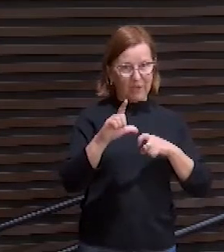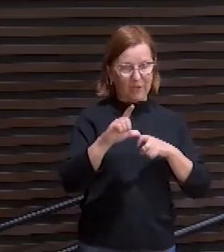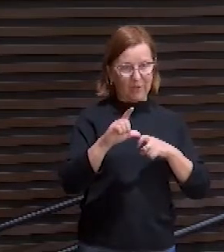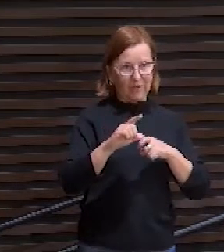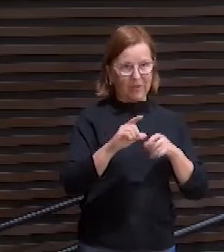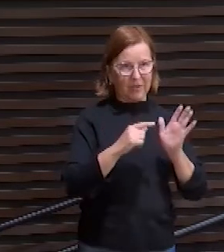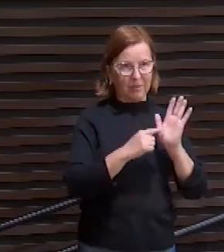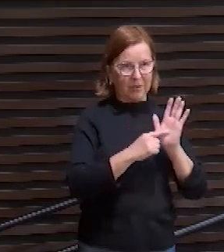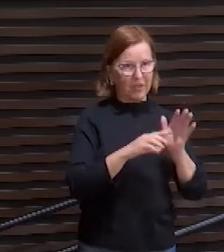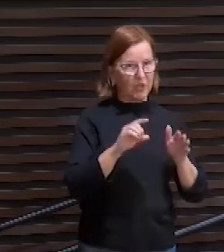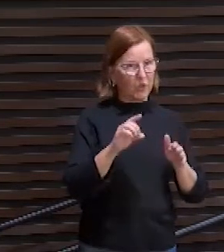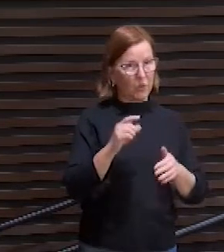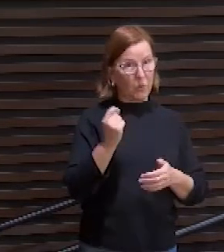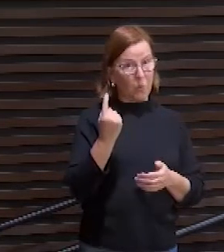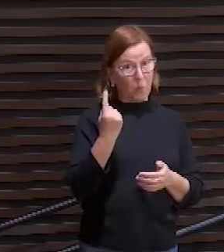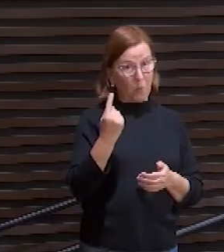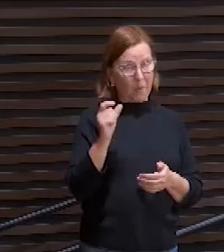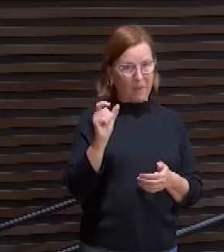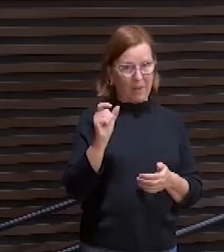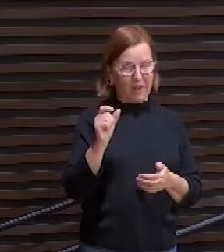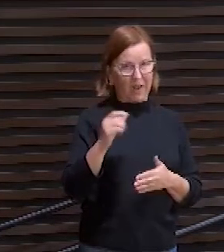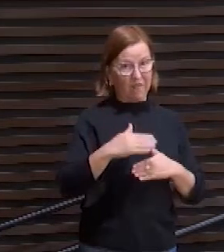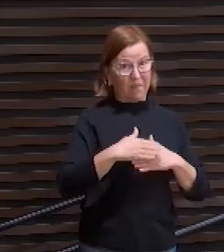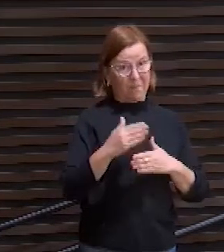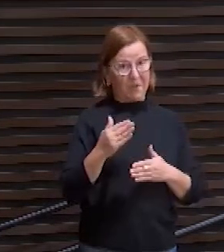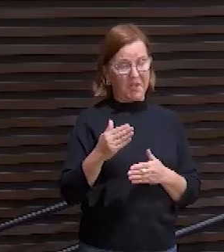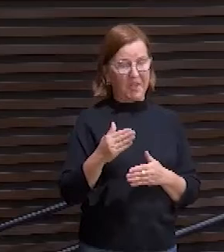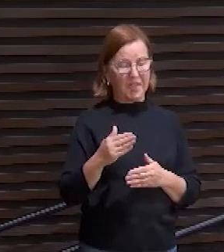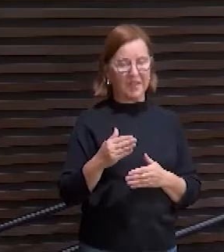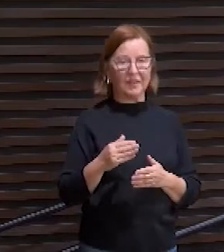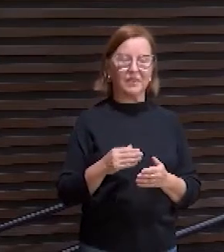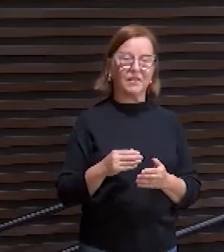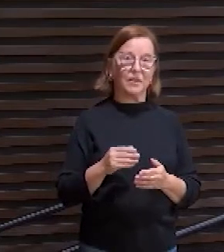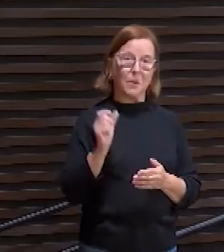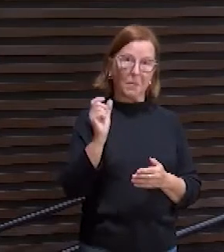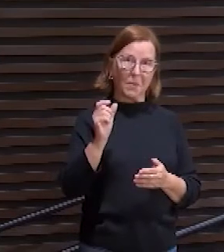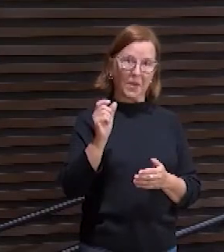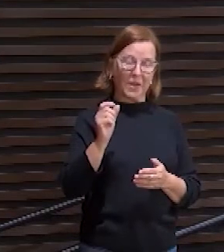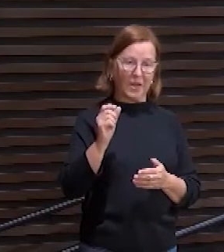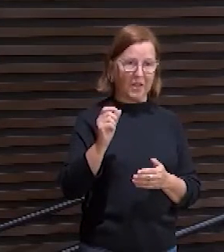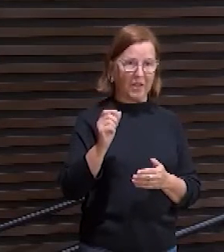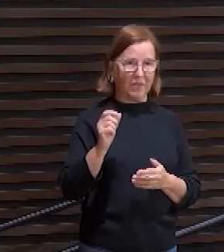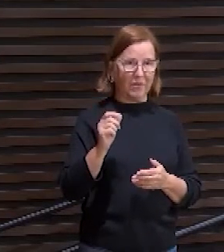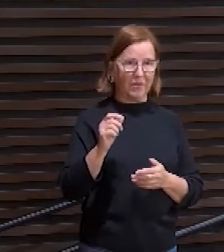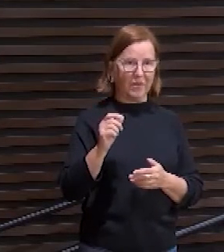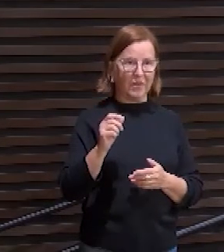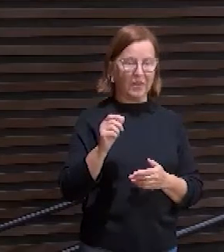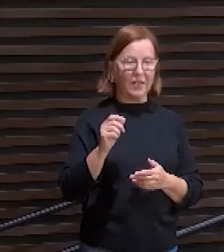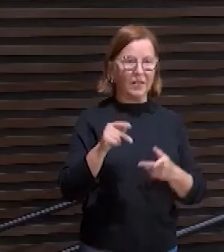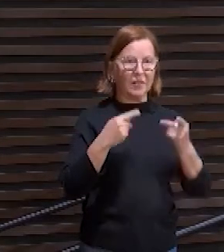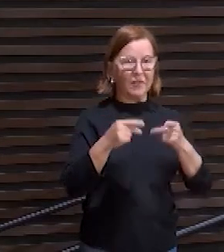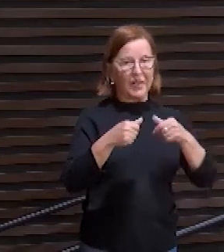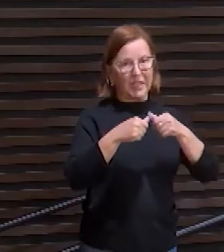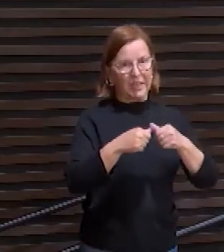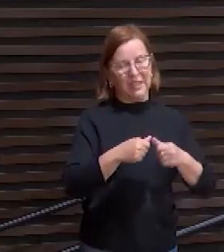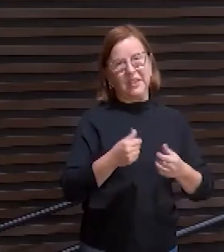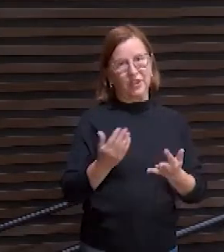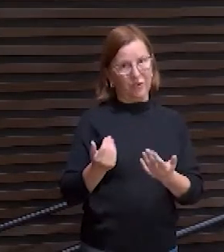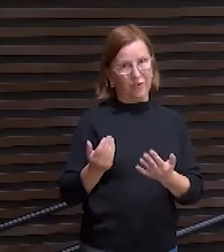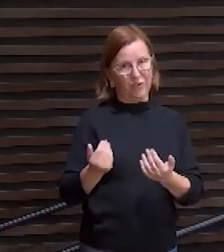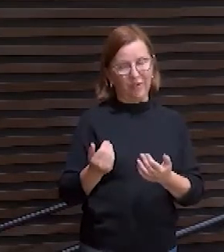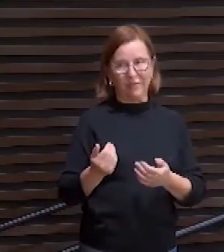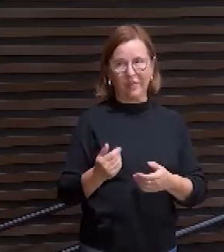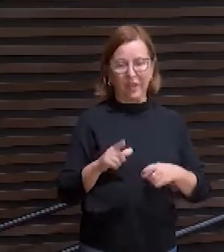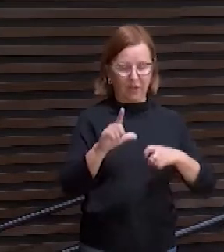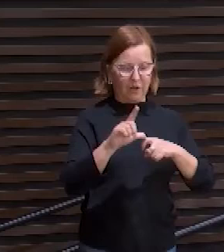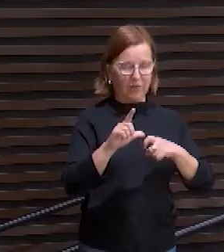aparece apenas uma palavrinha a mais, um adjetivo a mais em relação a esse jovem rico. Lá em Lucas, o texto